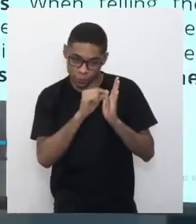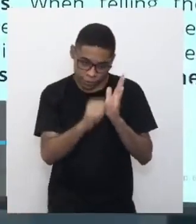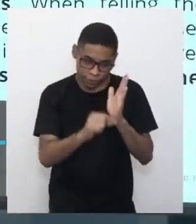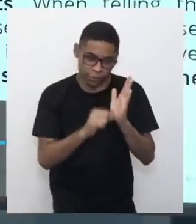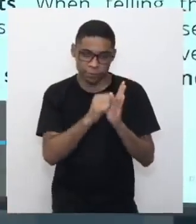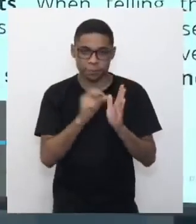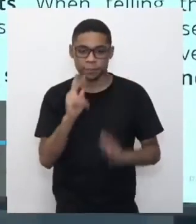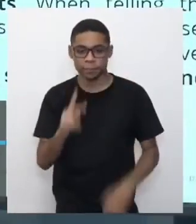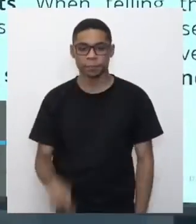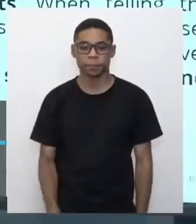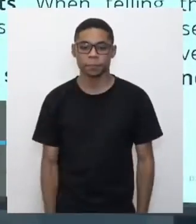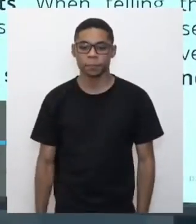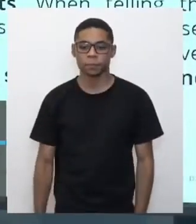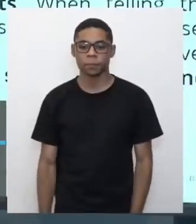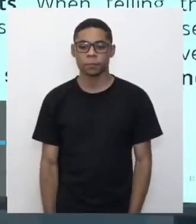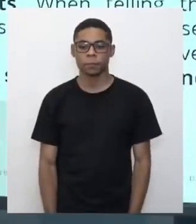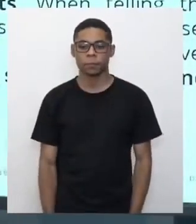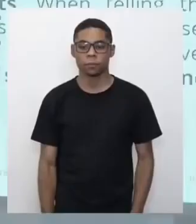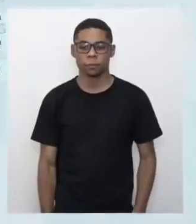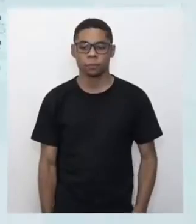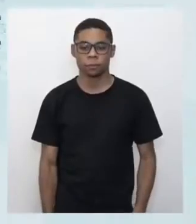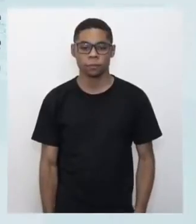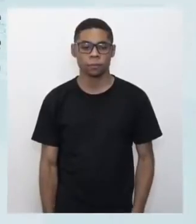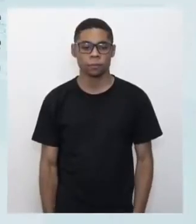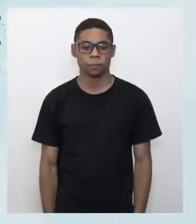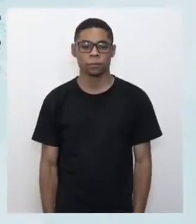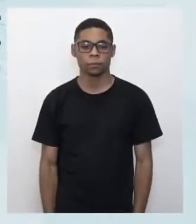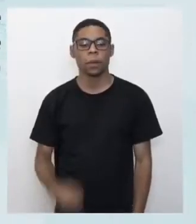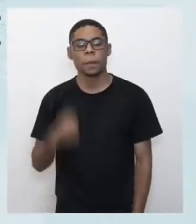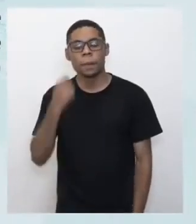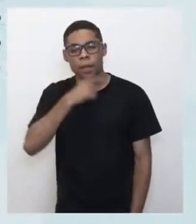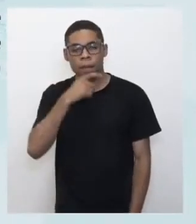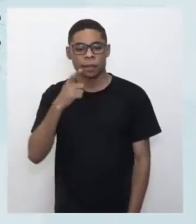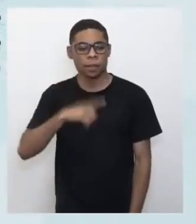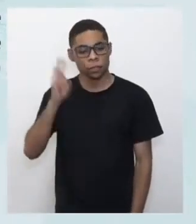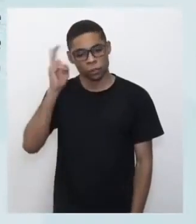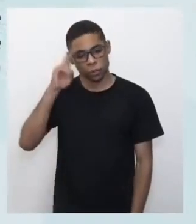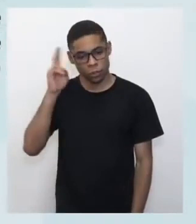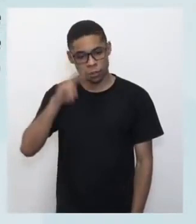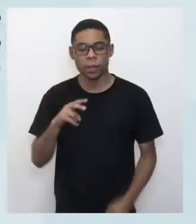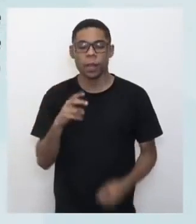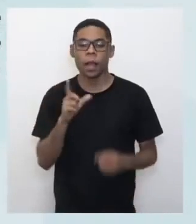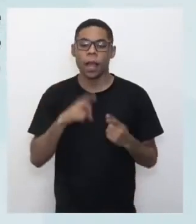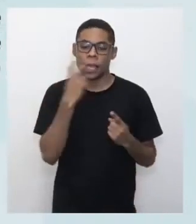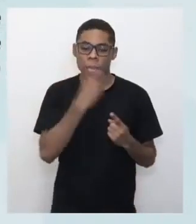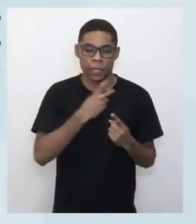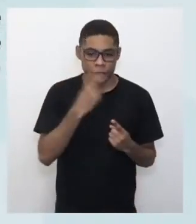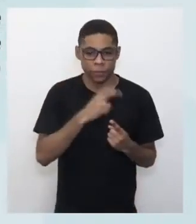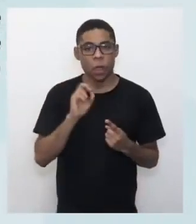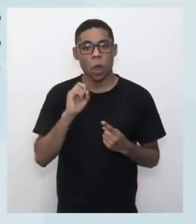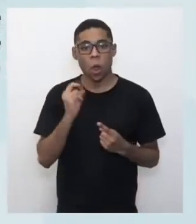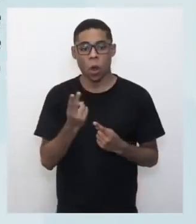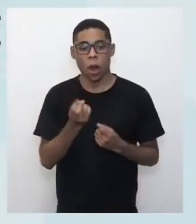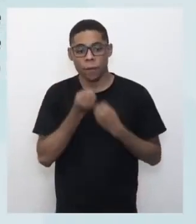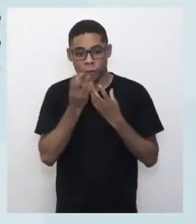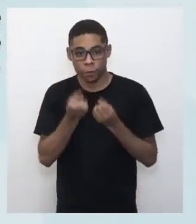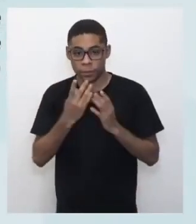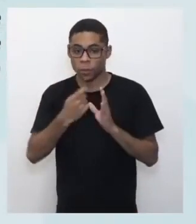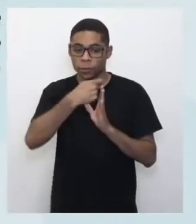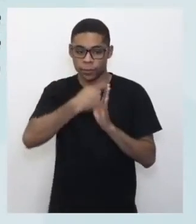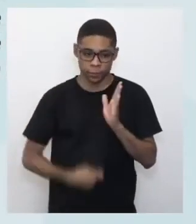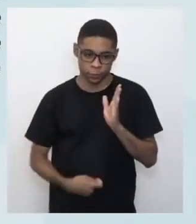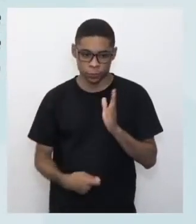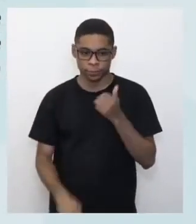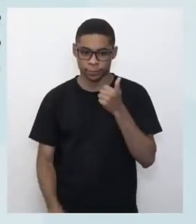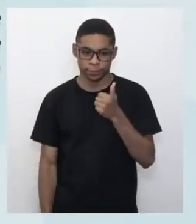aí na apostila, tá bom? Então, ó, jokes and stories are narratives or are informational texts. Faço É